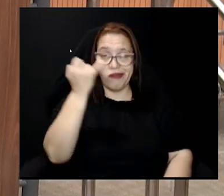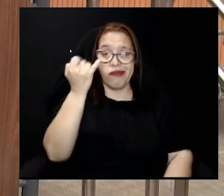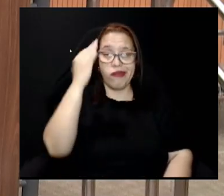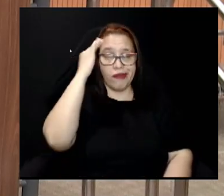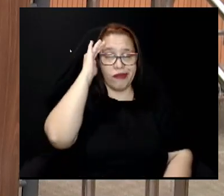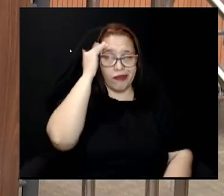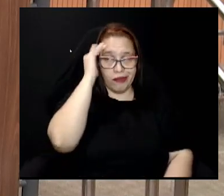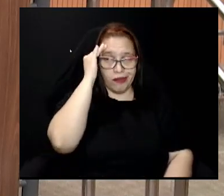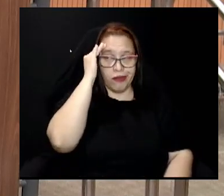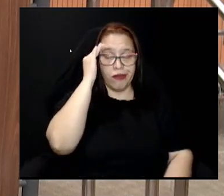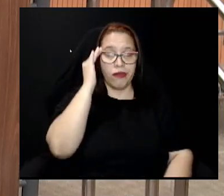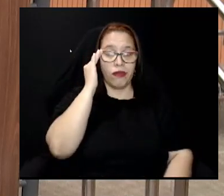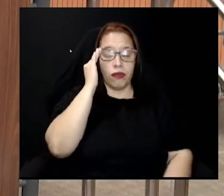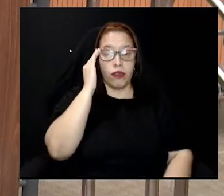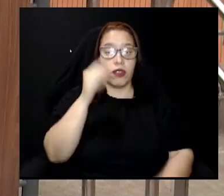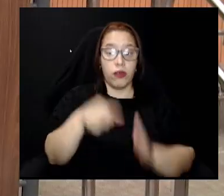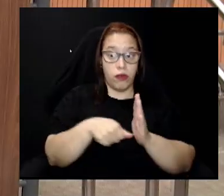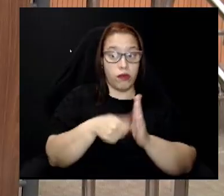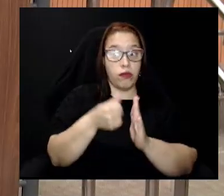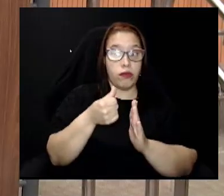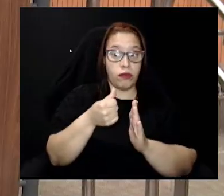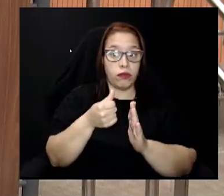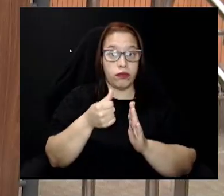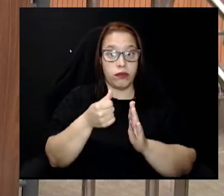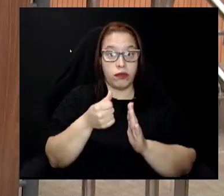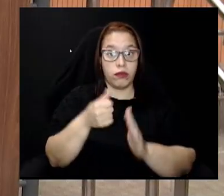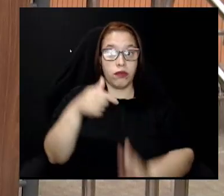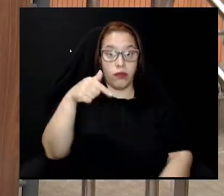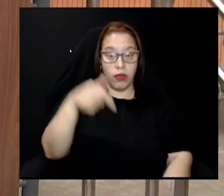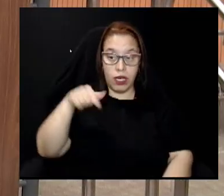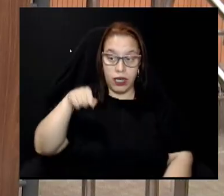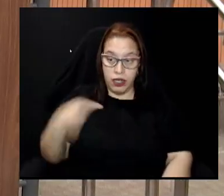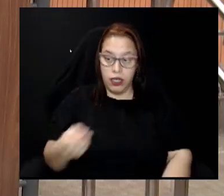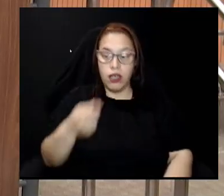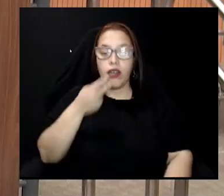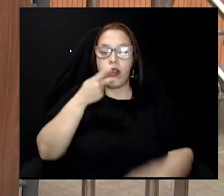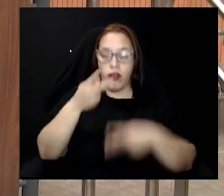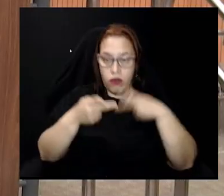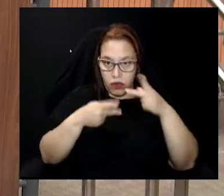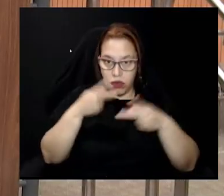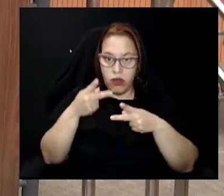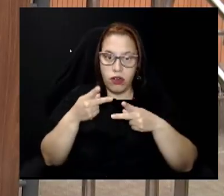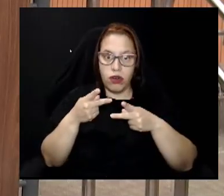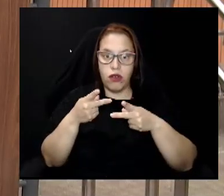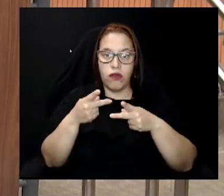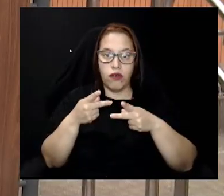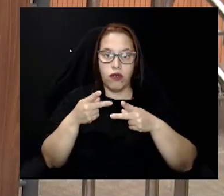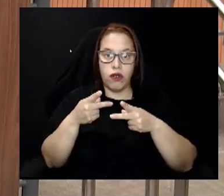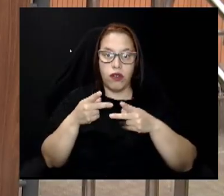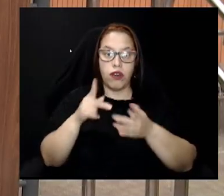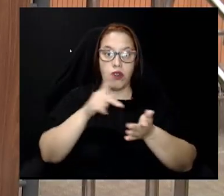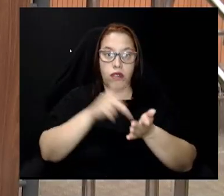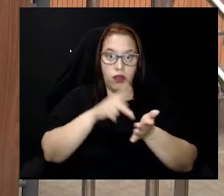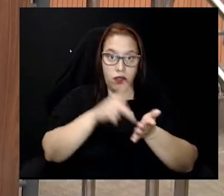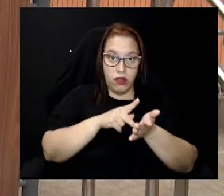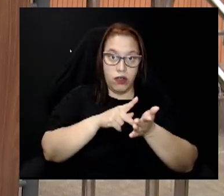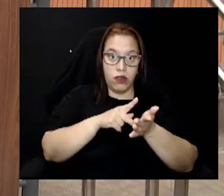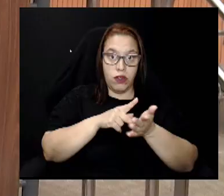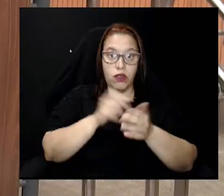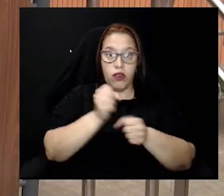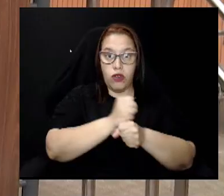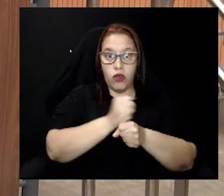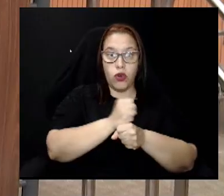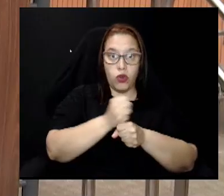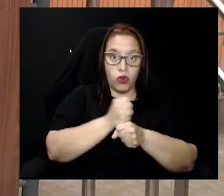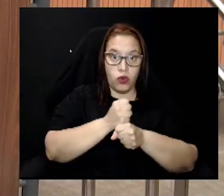isso. Primeiro, dessas 7 mil que ele acabou comentando, que comentou conosco, que é de fato a incidência anual, todo ano a gente descobre